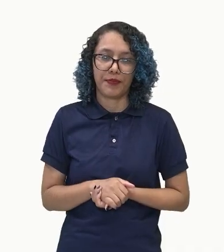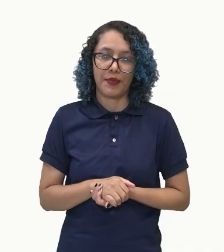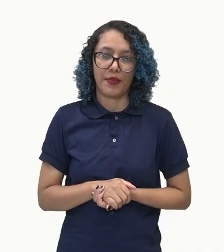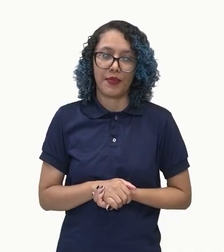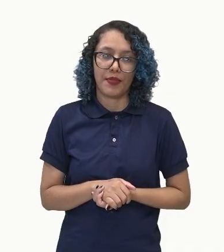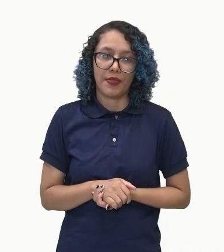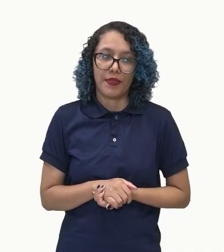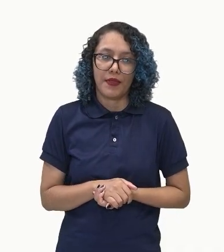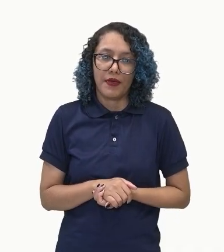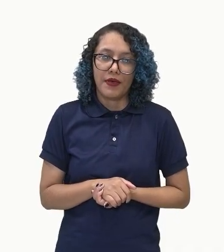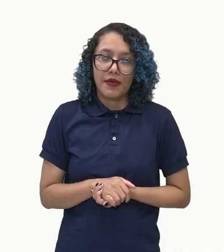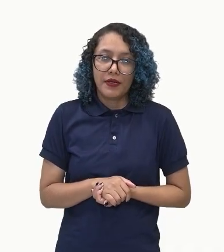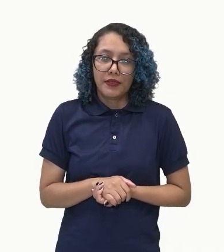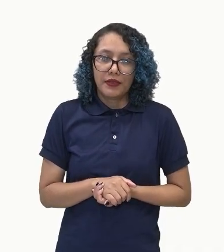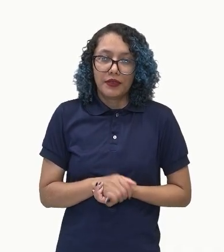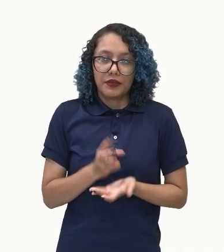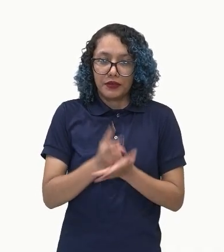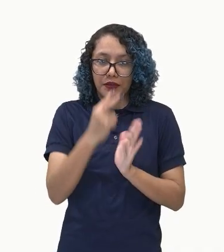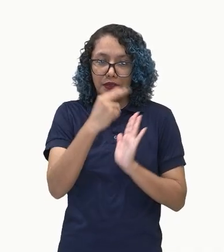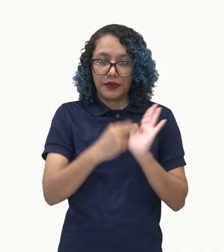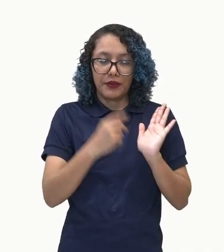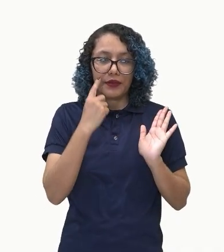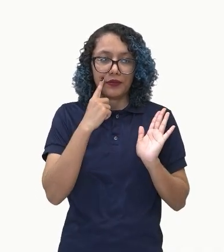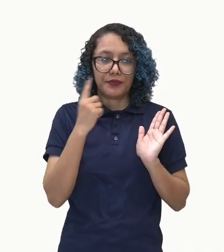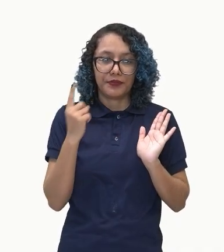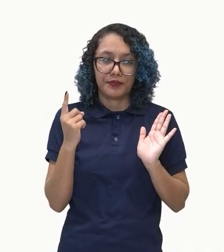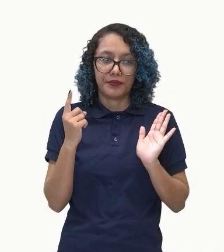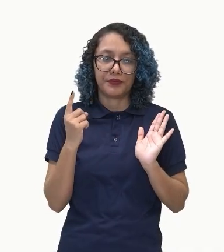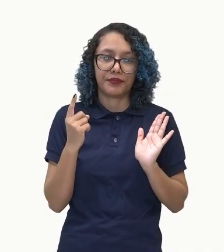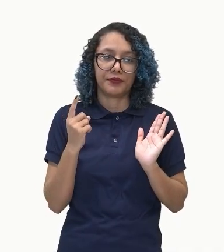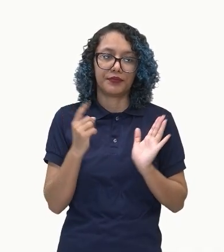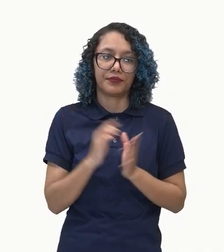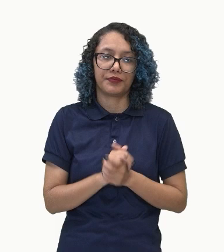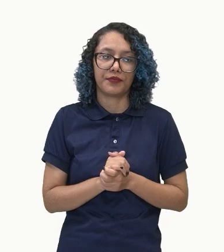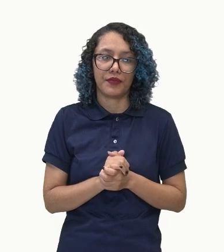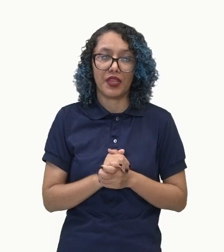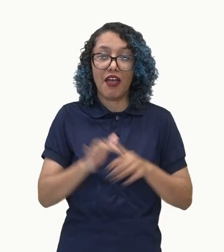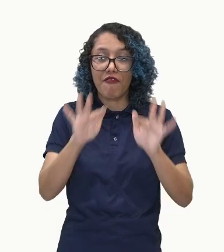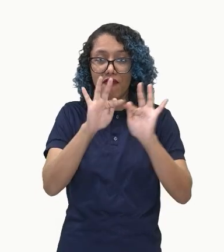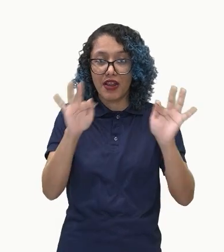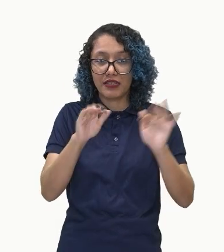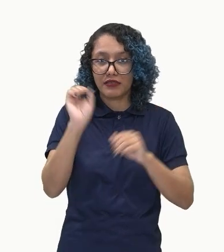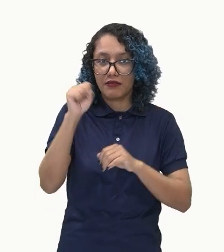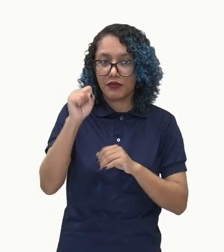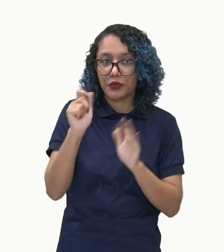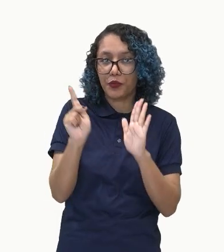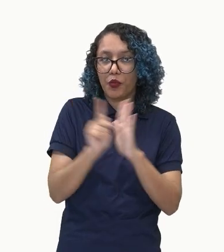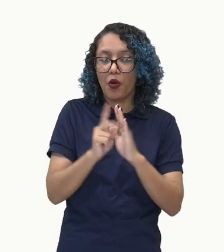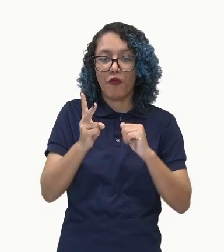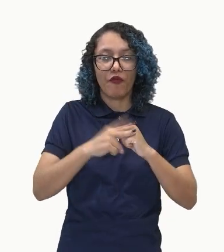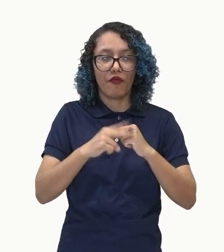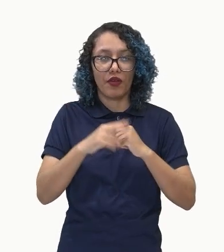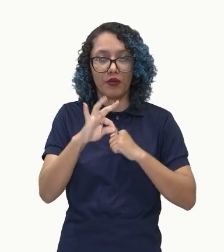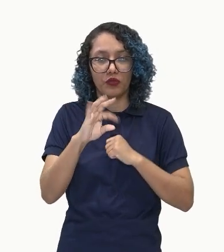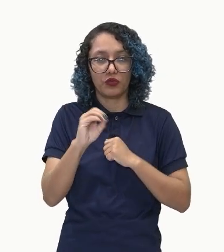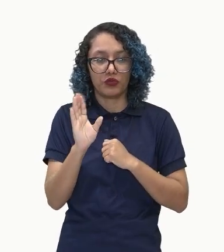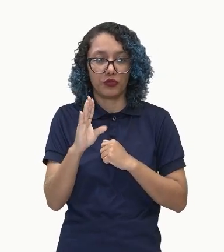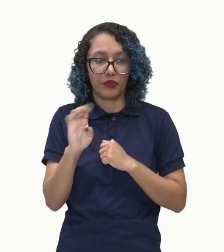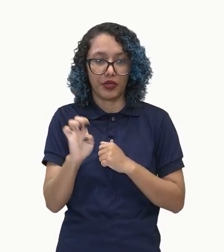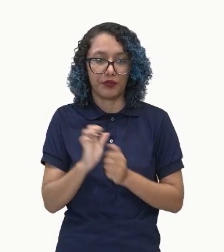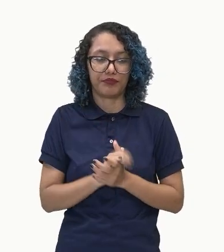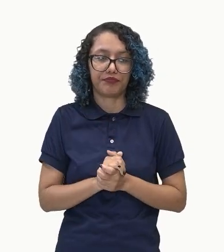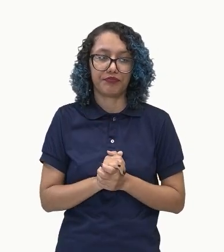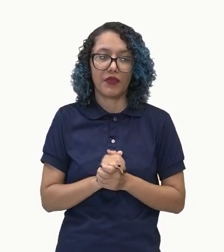To be, ser, estar, affirmative form, forma afirmativa então do verbo to be. What does she do for a living? O que